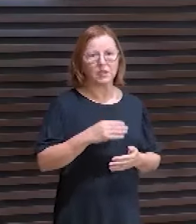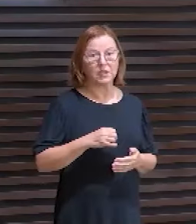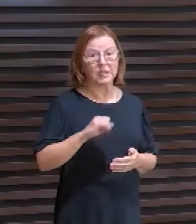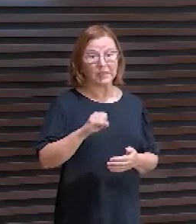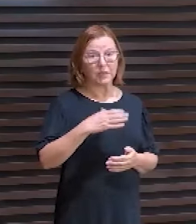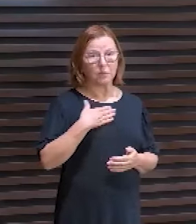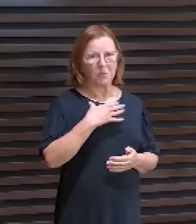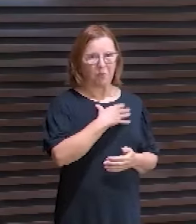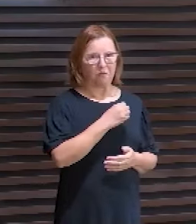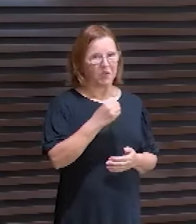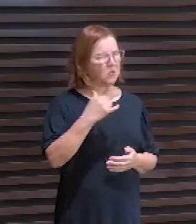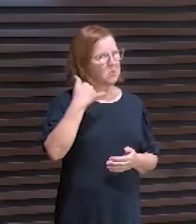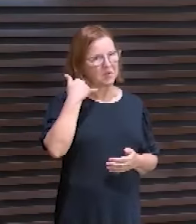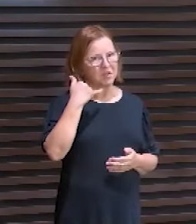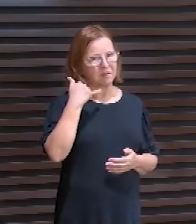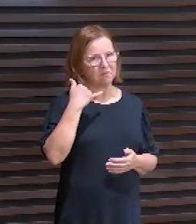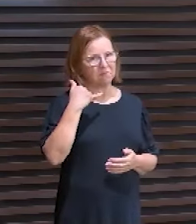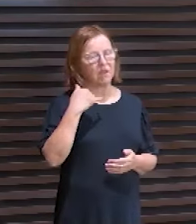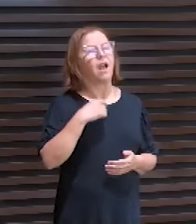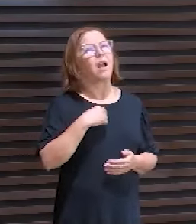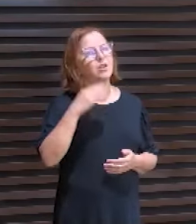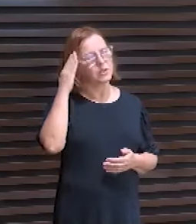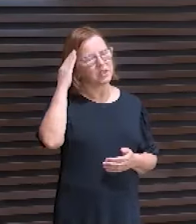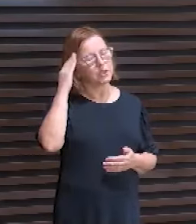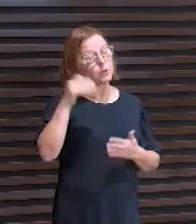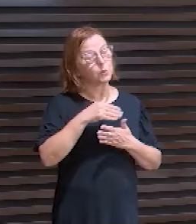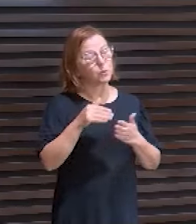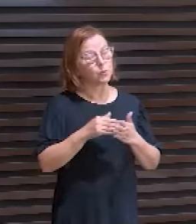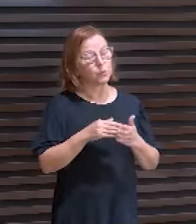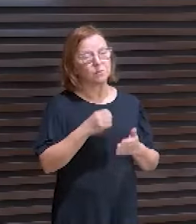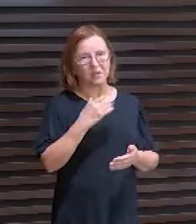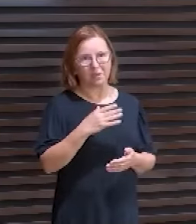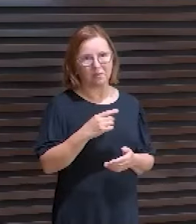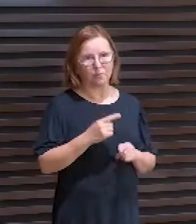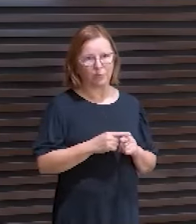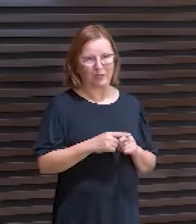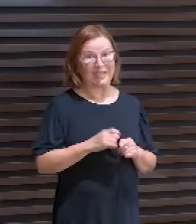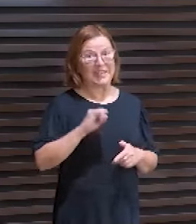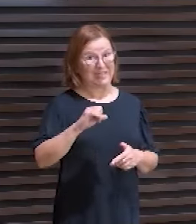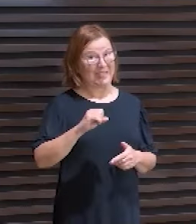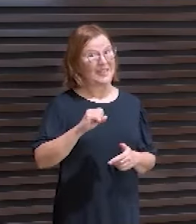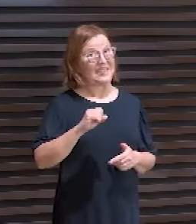é porque eu sei que tá tudo bem Se tiver problema vai